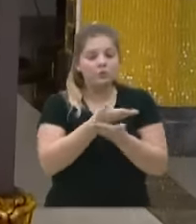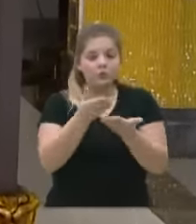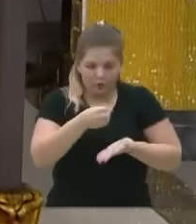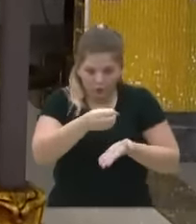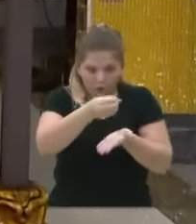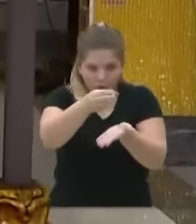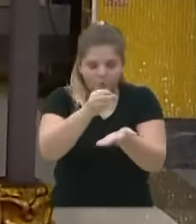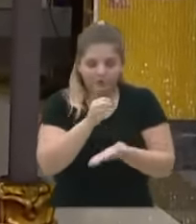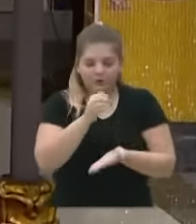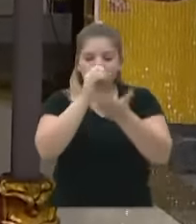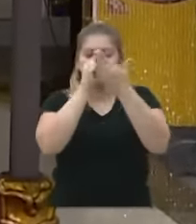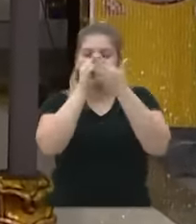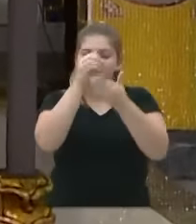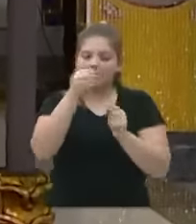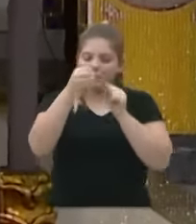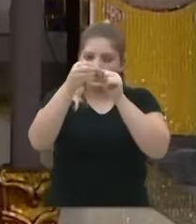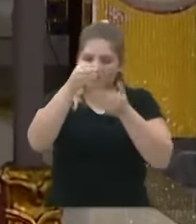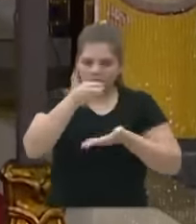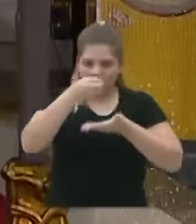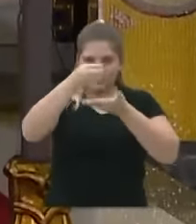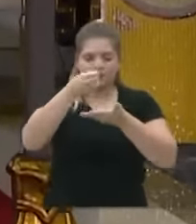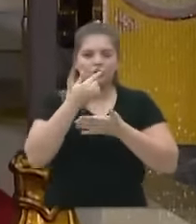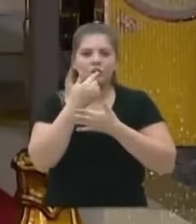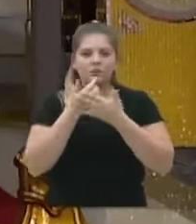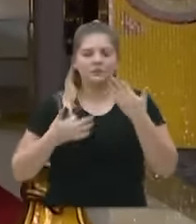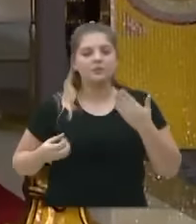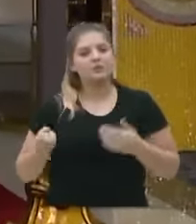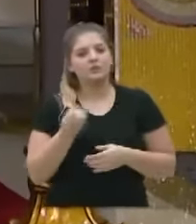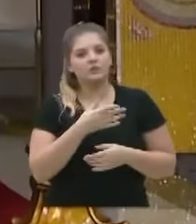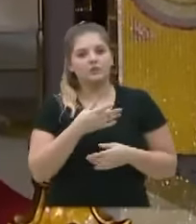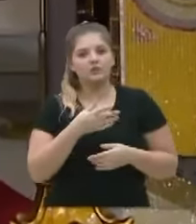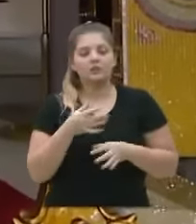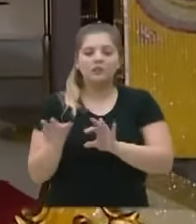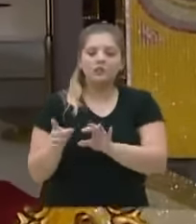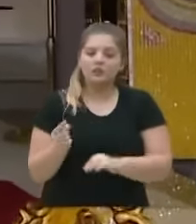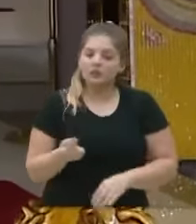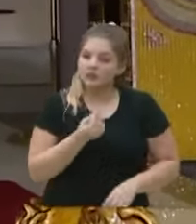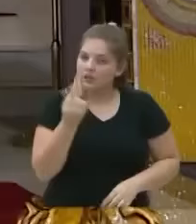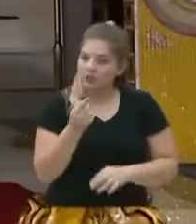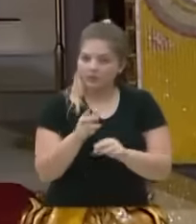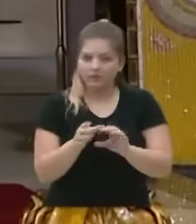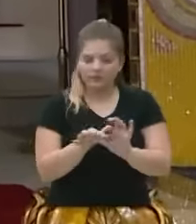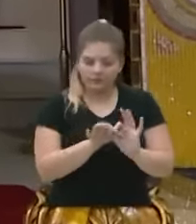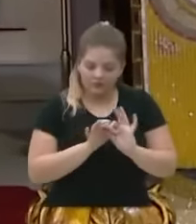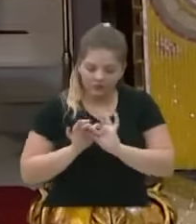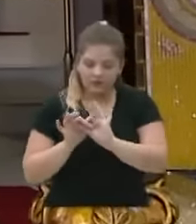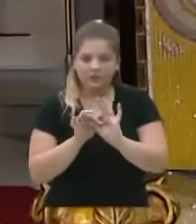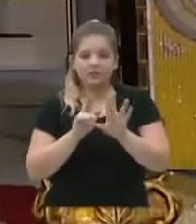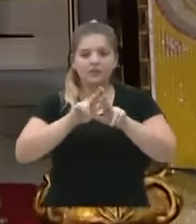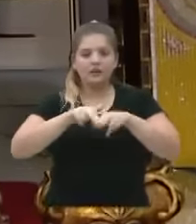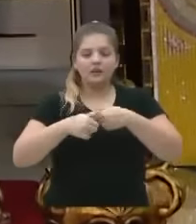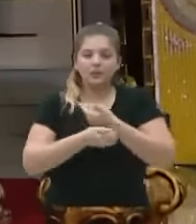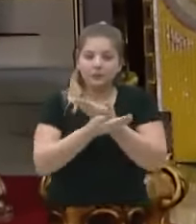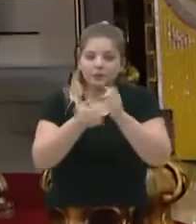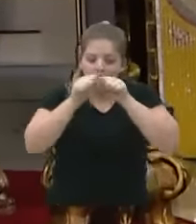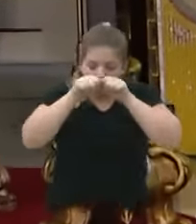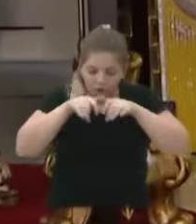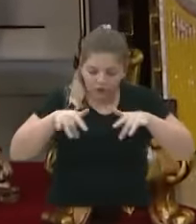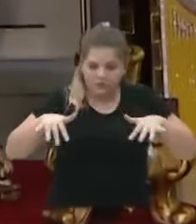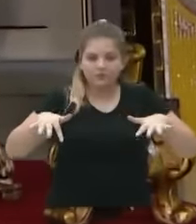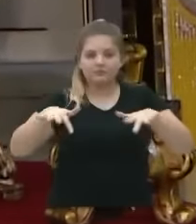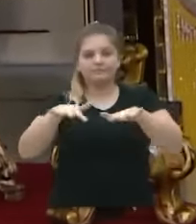dizendo: Tomai todos e bebei, este é o cálice do meu sangue, sangue da nova e eterna aliança, que